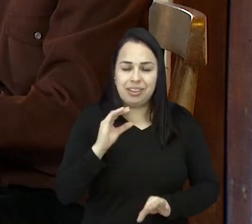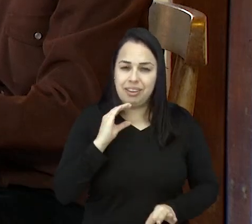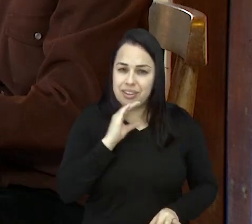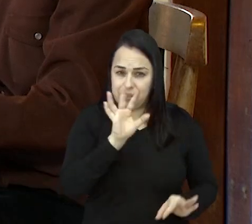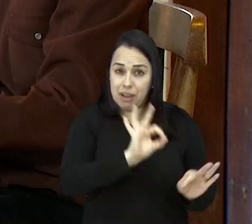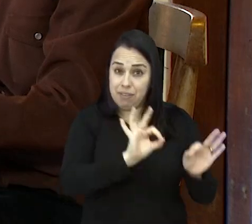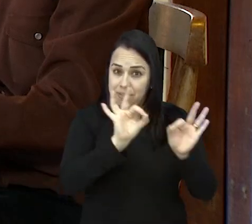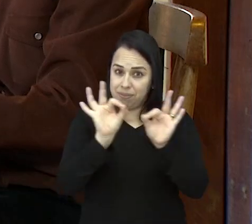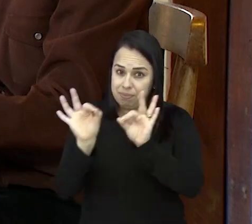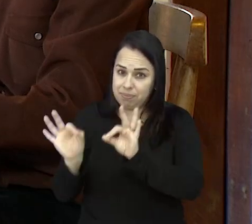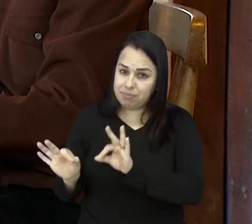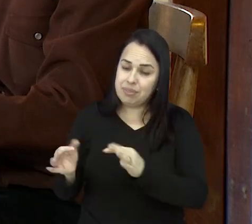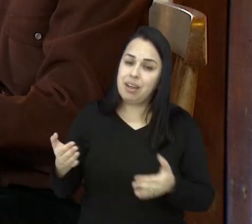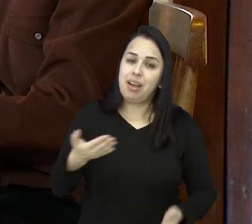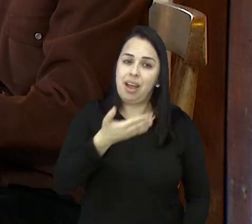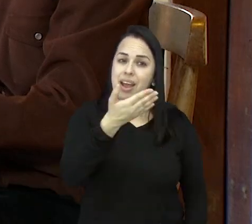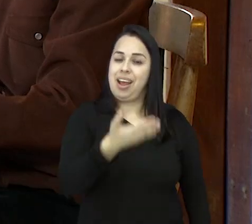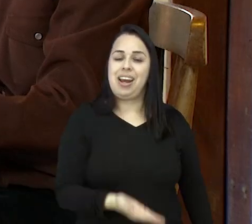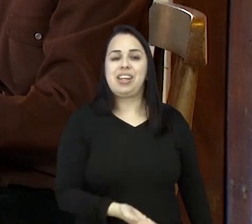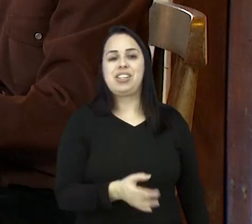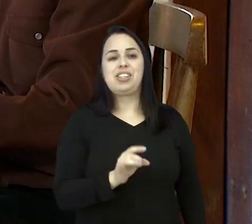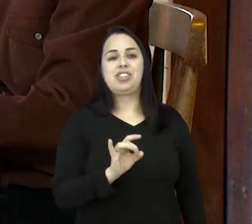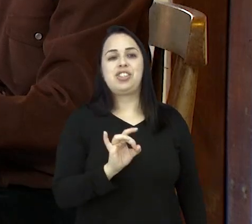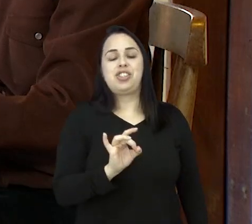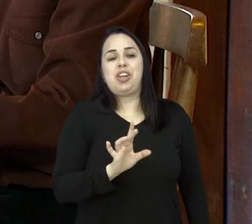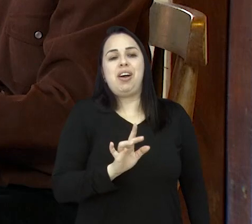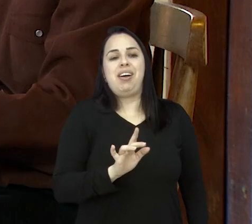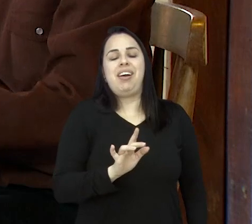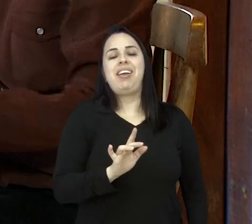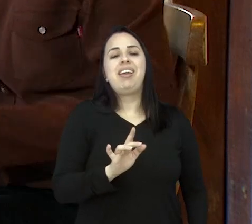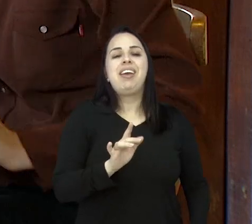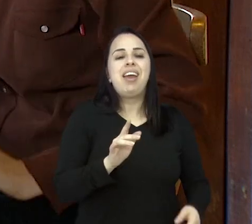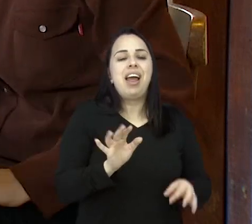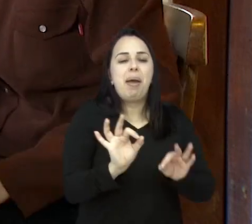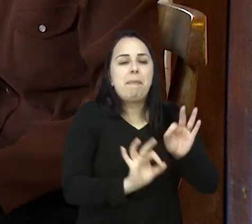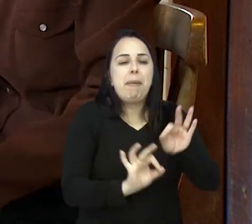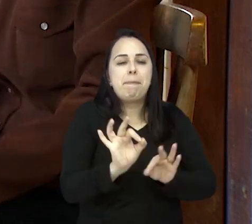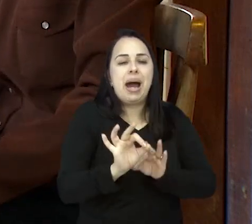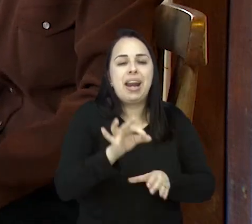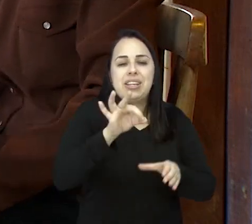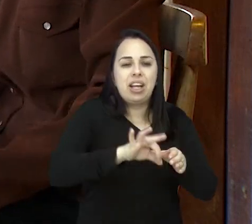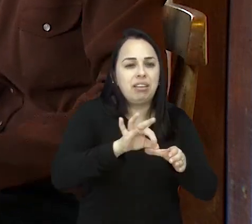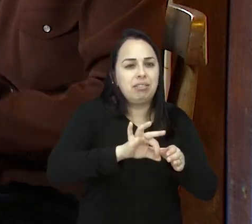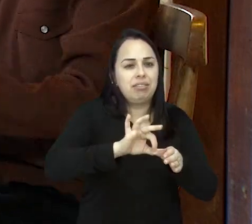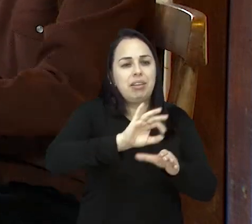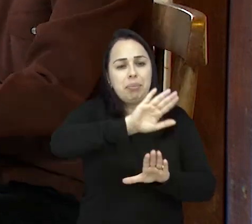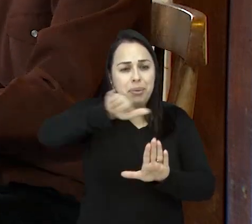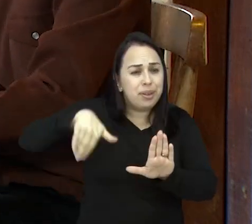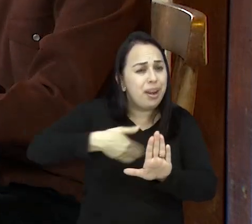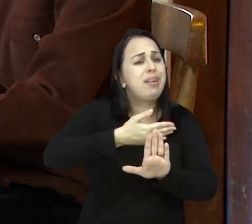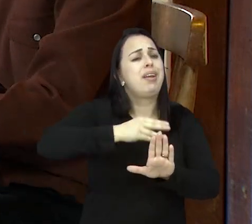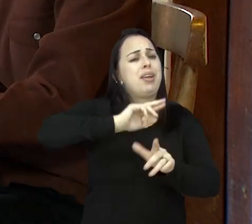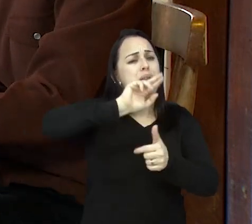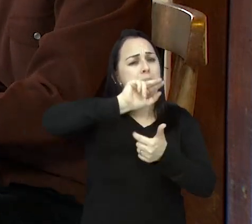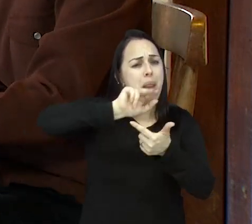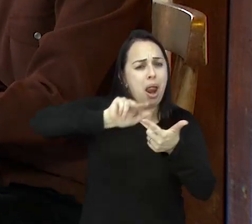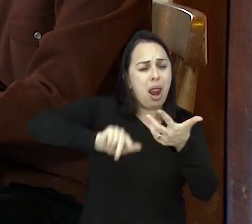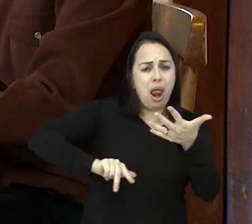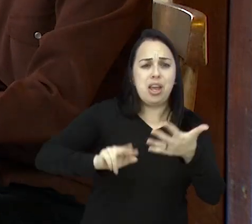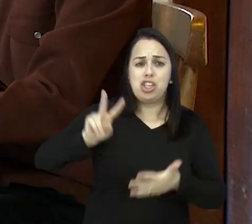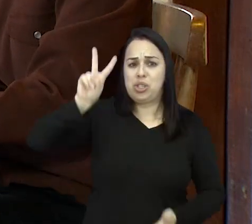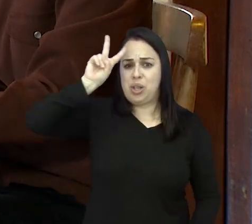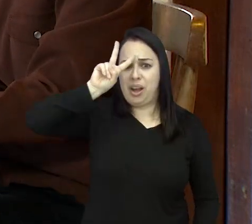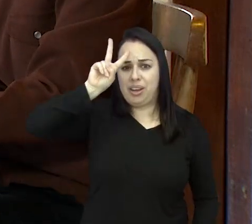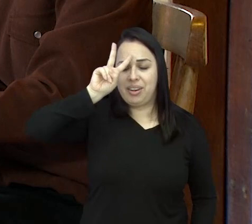bem quentinho, você vai acompanhar. Porque a Raquel não é só a fada dos chás, não. Ela tem muita coisa, tem muita história. Ela vai falar um